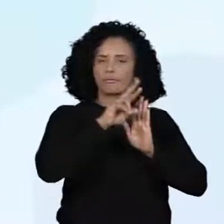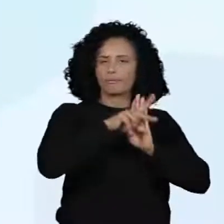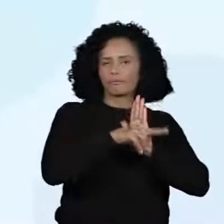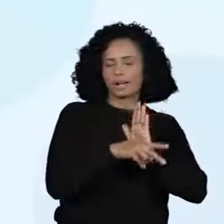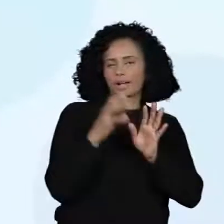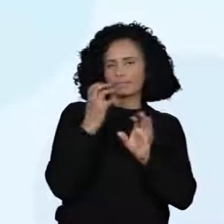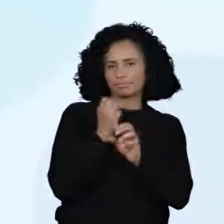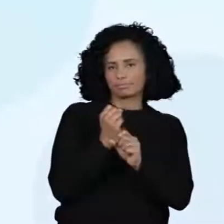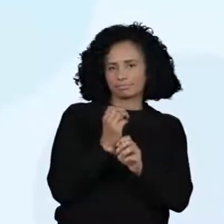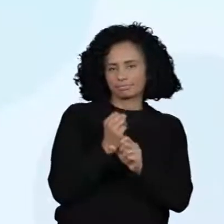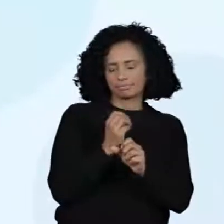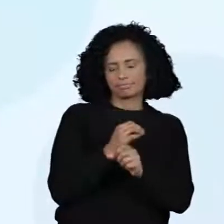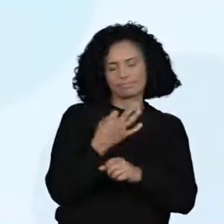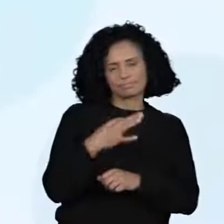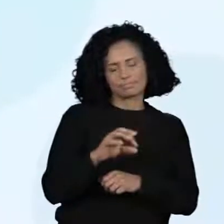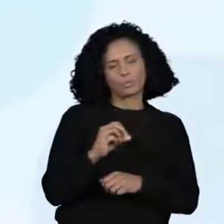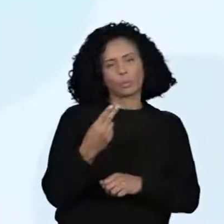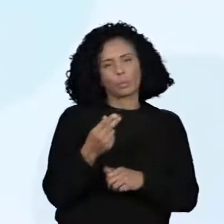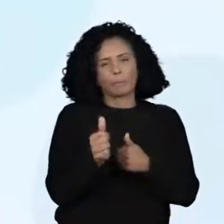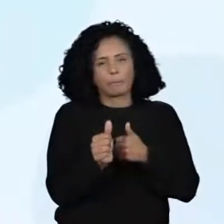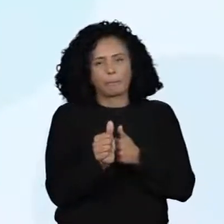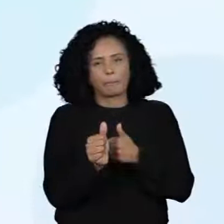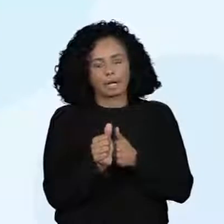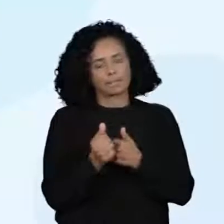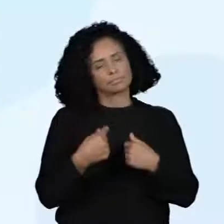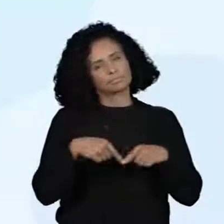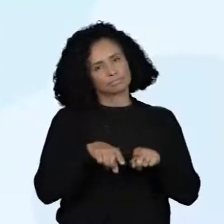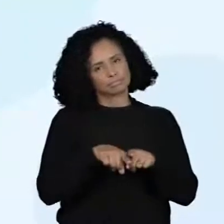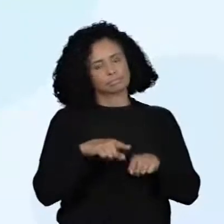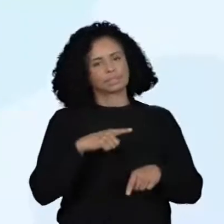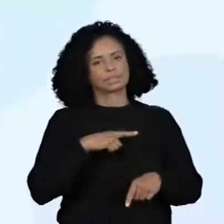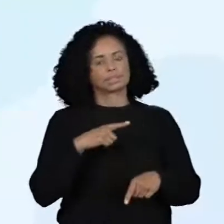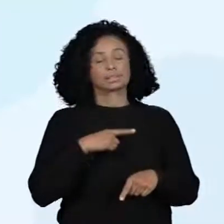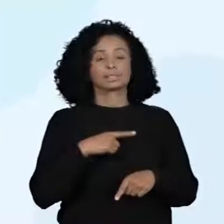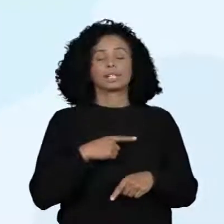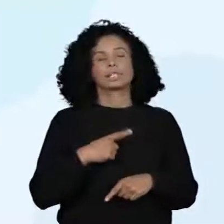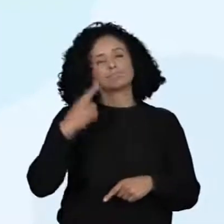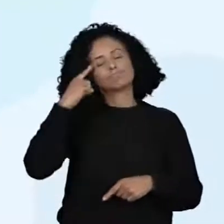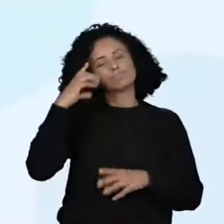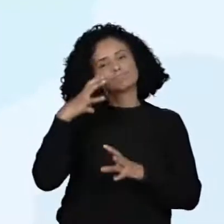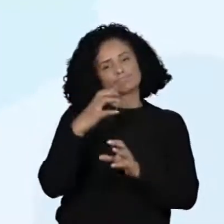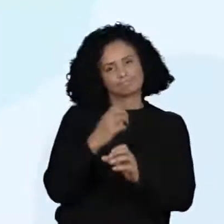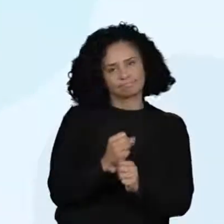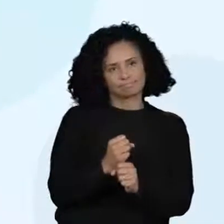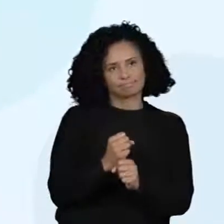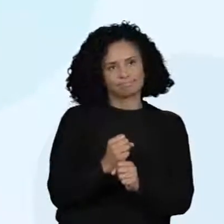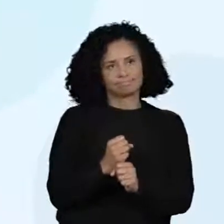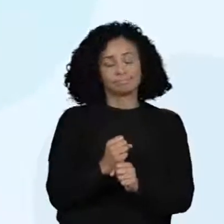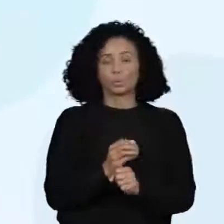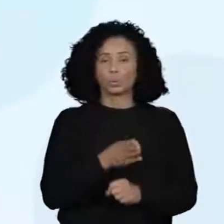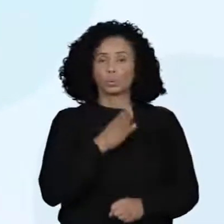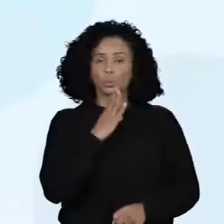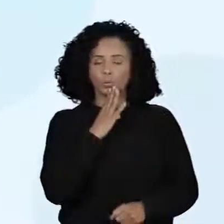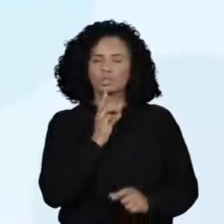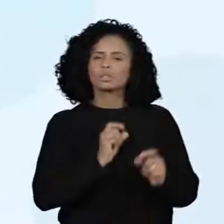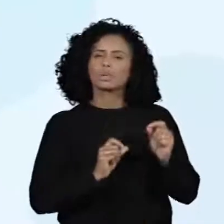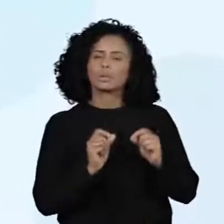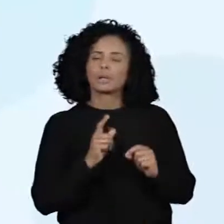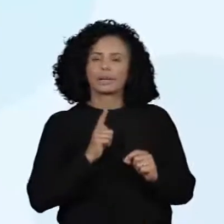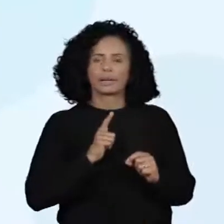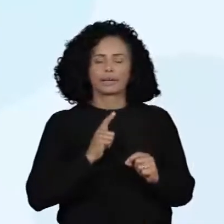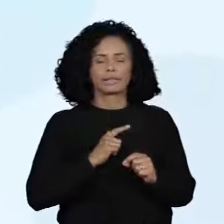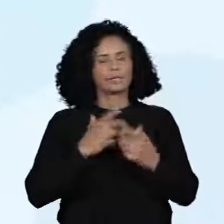cálculo exato ou aproximado, incluindo cálculo mental. Objeto do conhecimento,